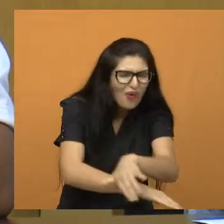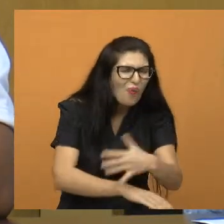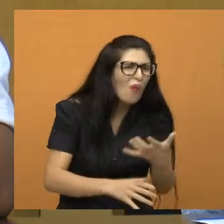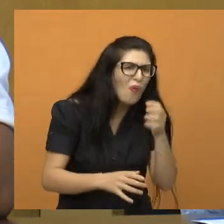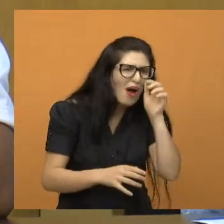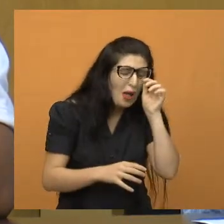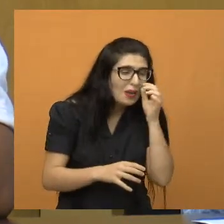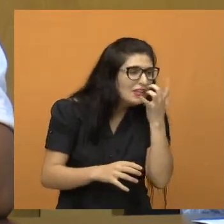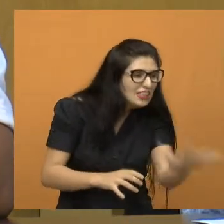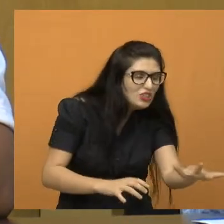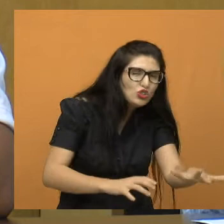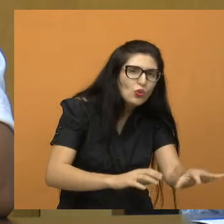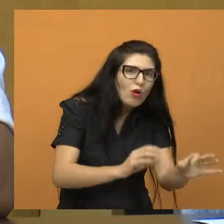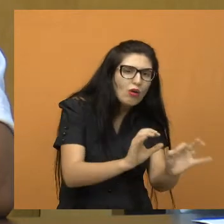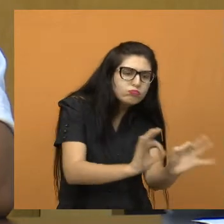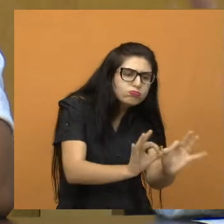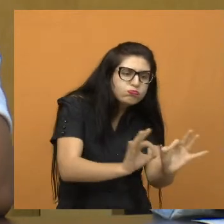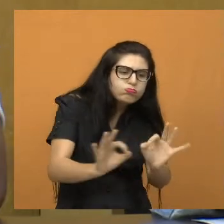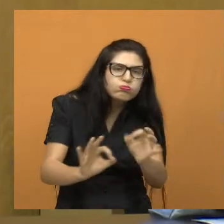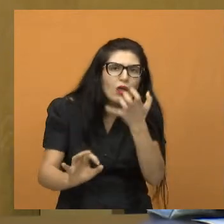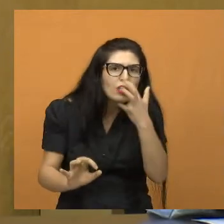humano é.